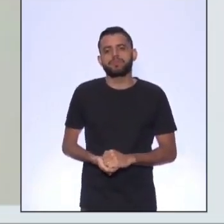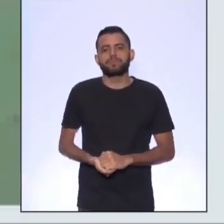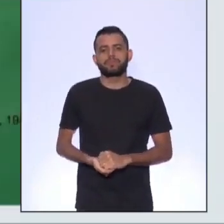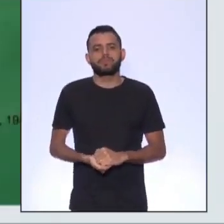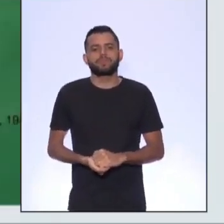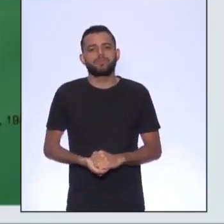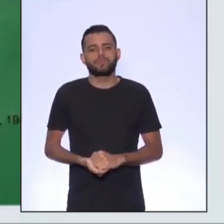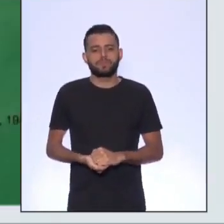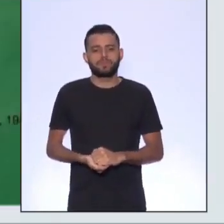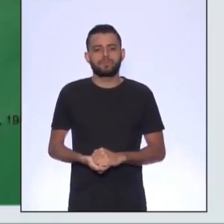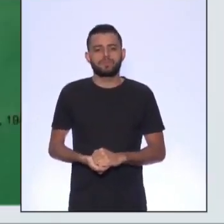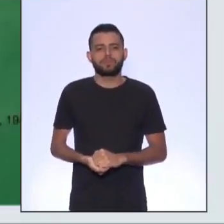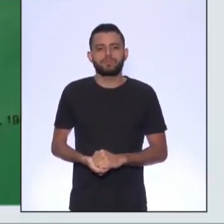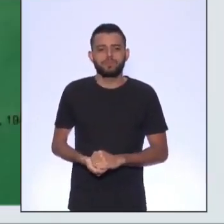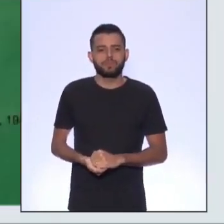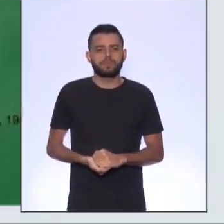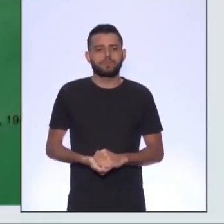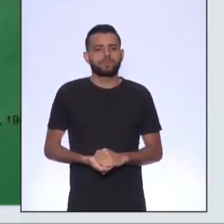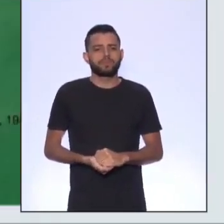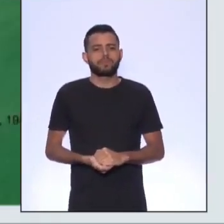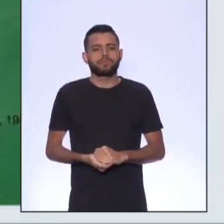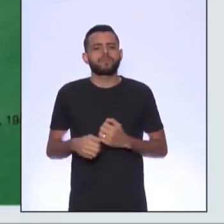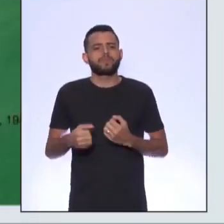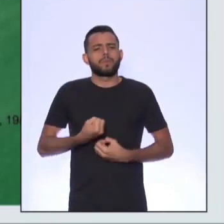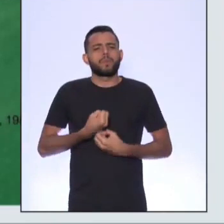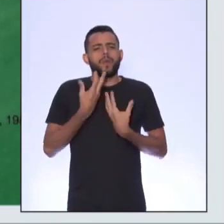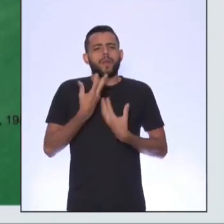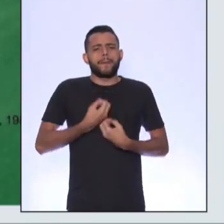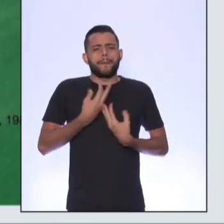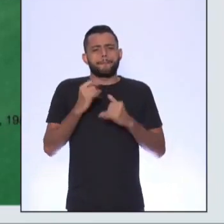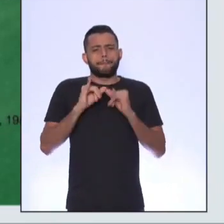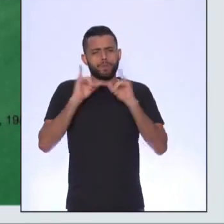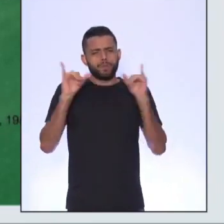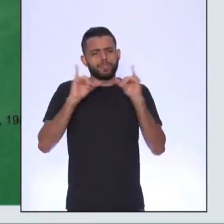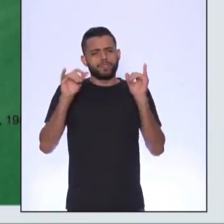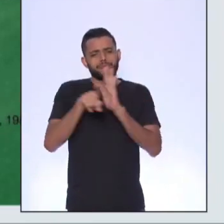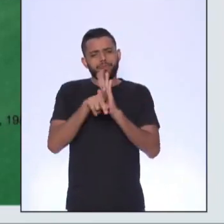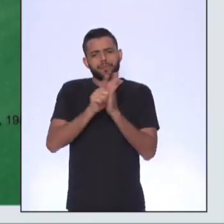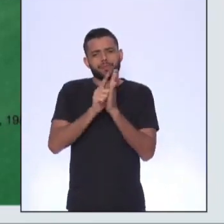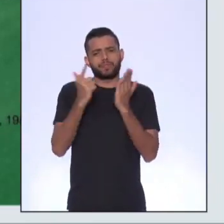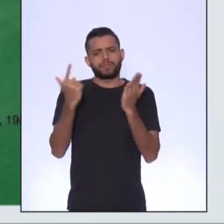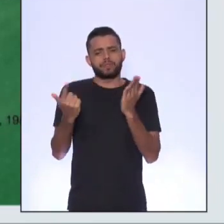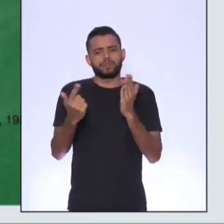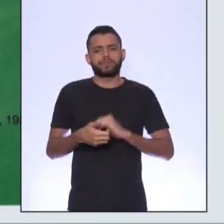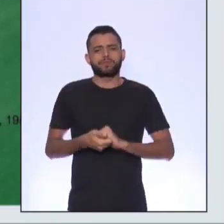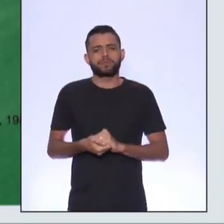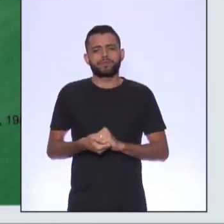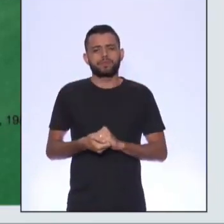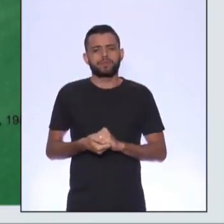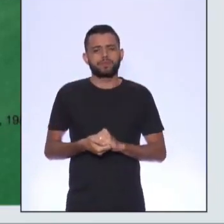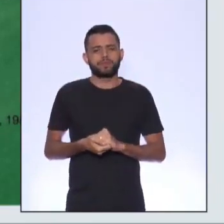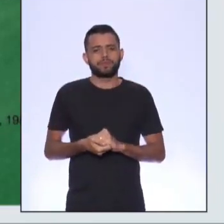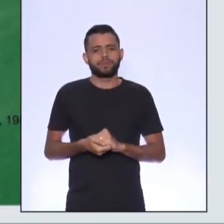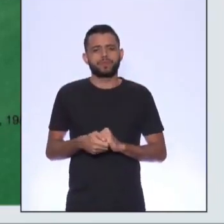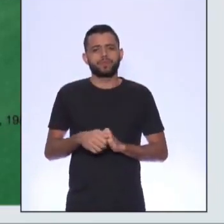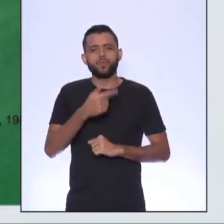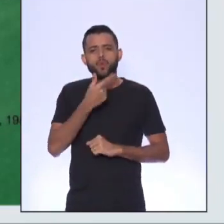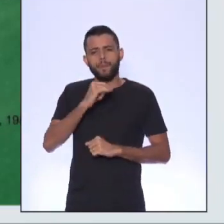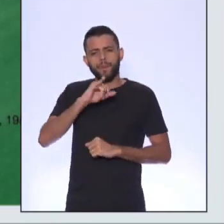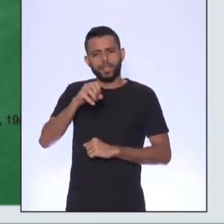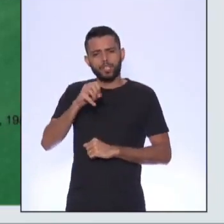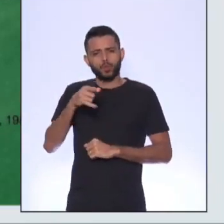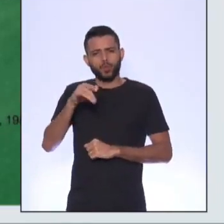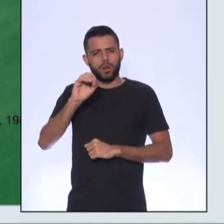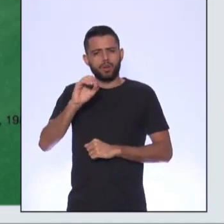Olha só. Poema tirado de uma notícia de jornal. João Gostoso era carregador de